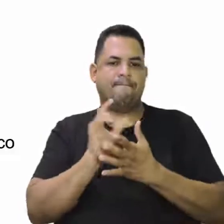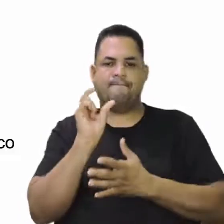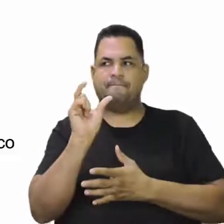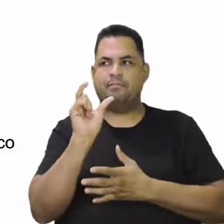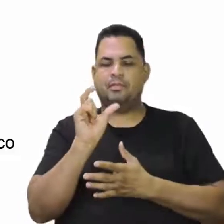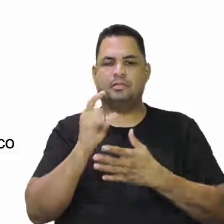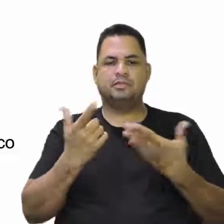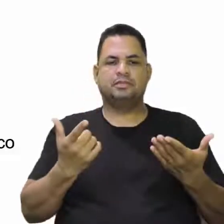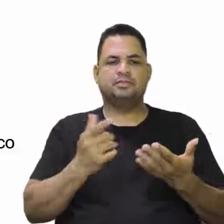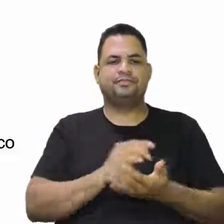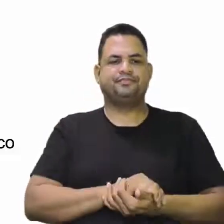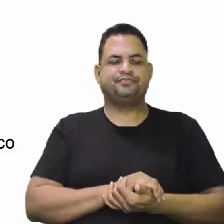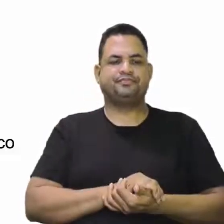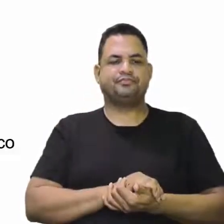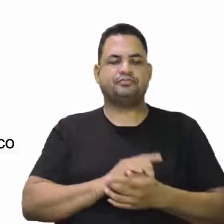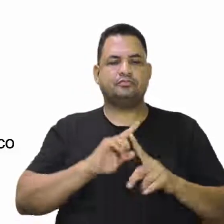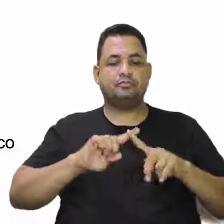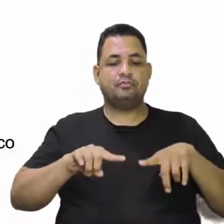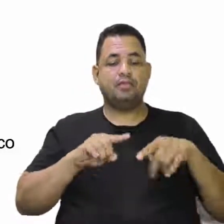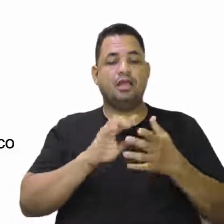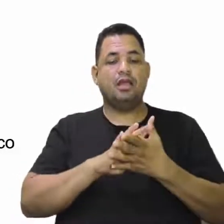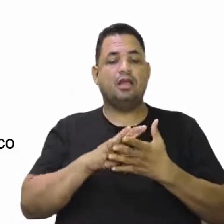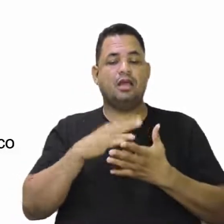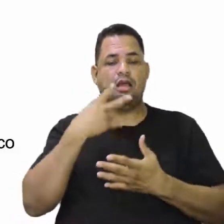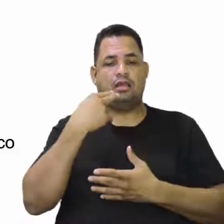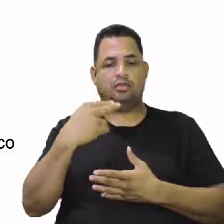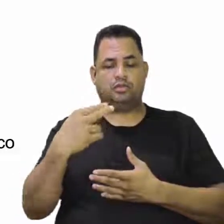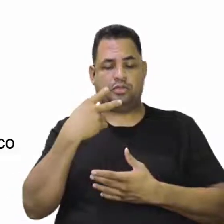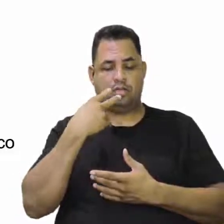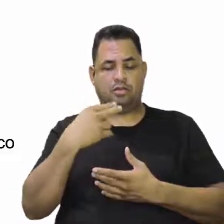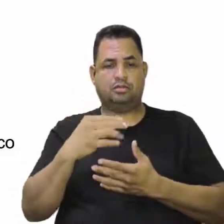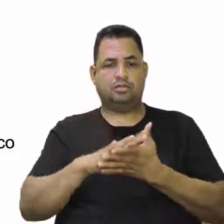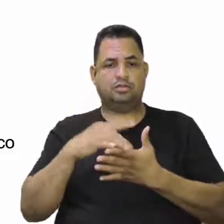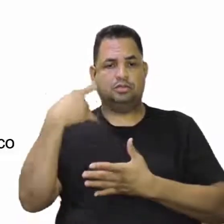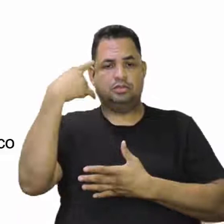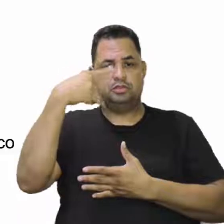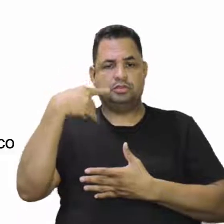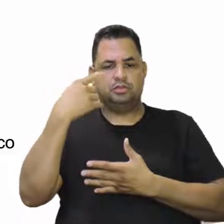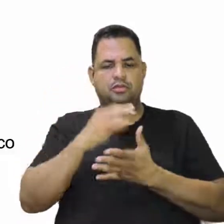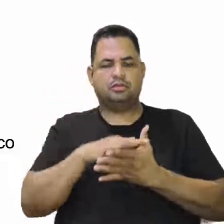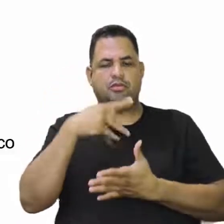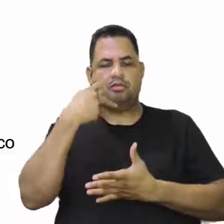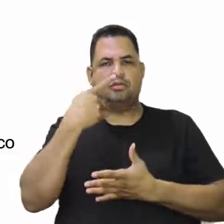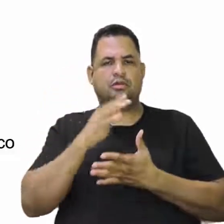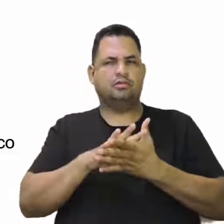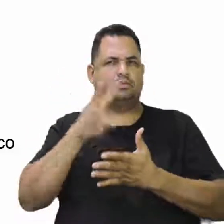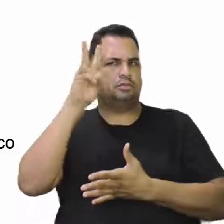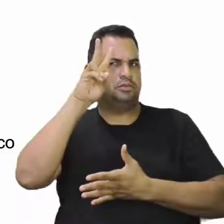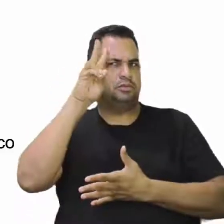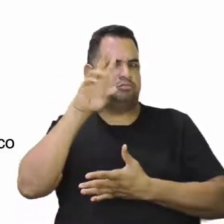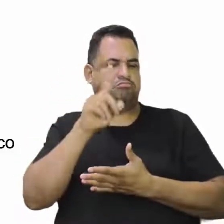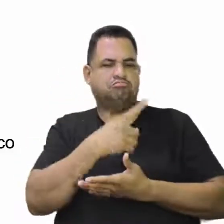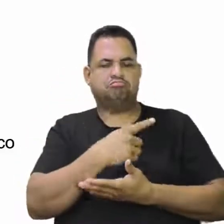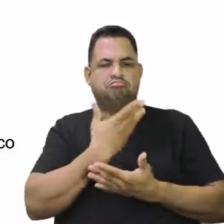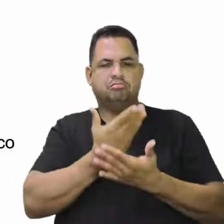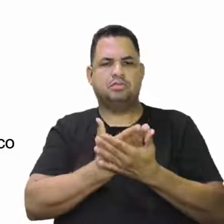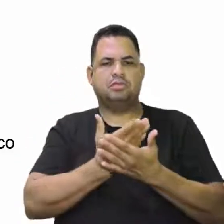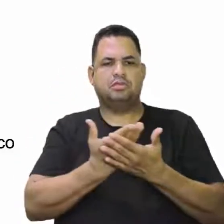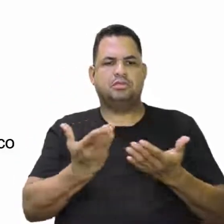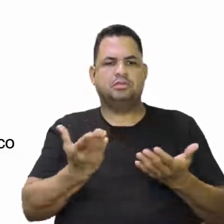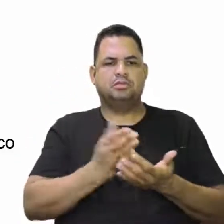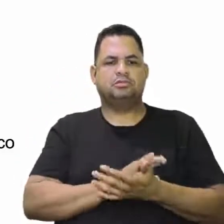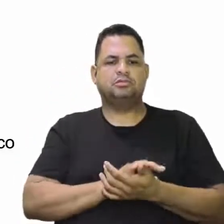só. Só que na língua espanhola, não sei se vocês recordam, uma fala nossa aqui nas nossas aulas, é que ela é clara